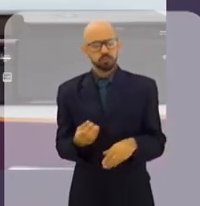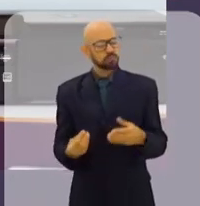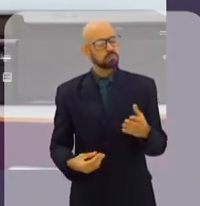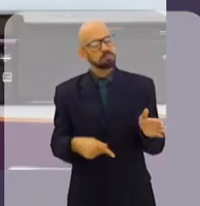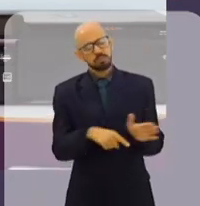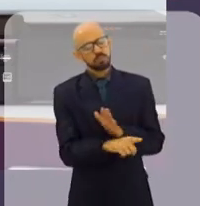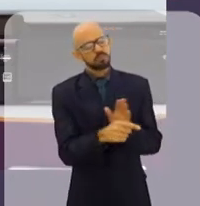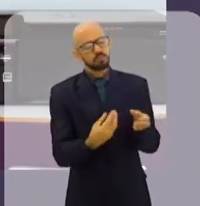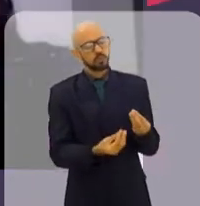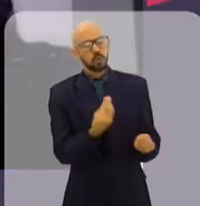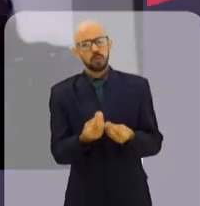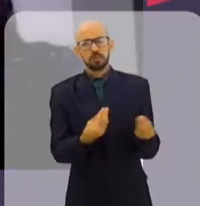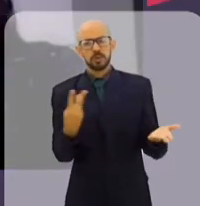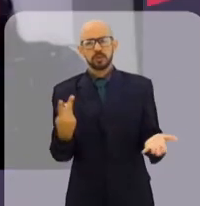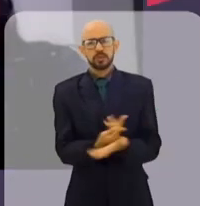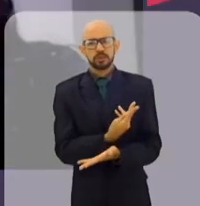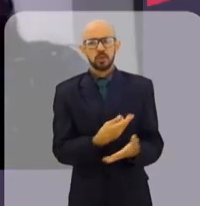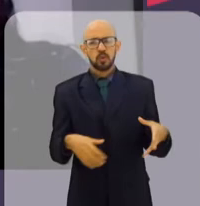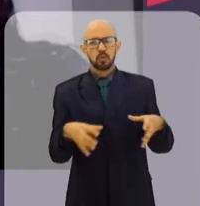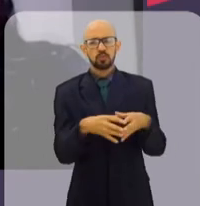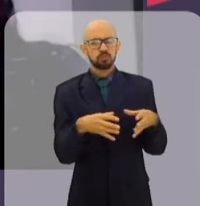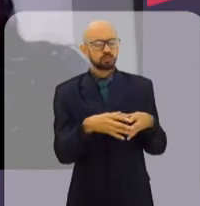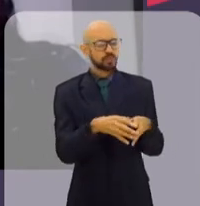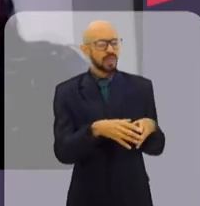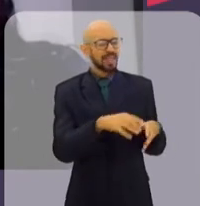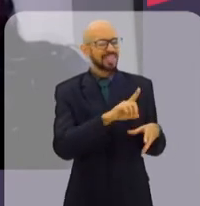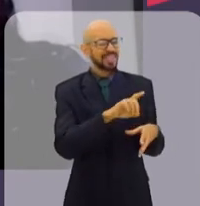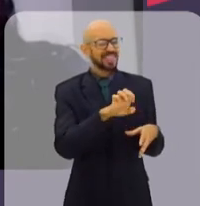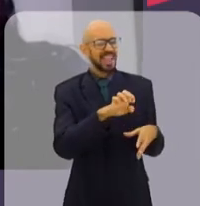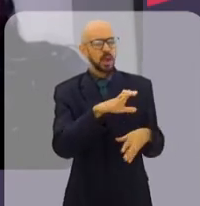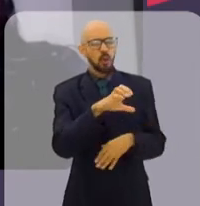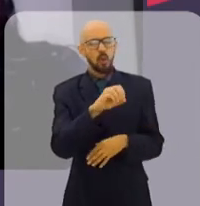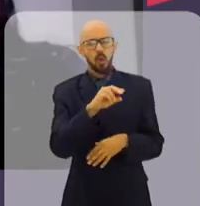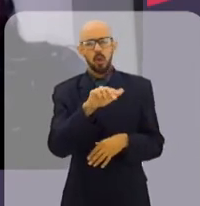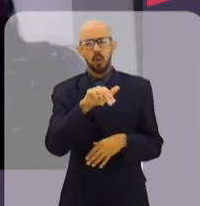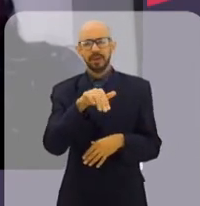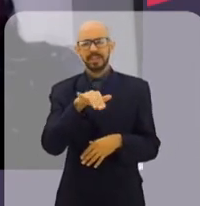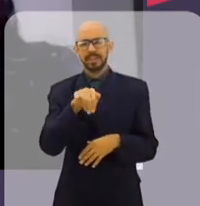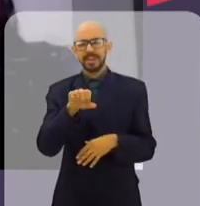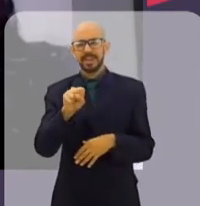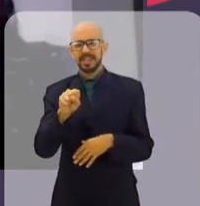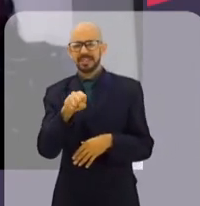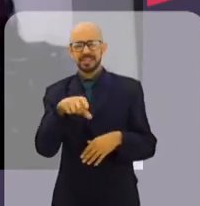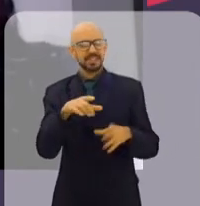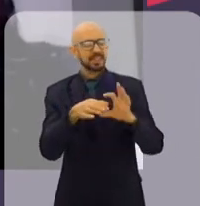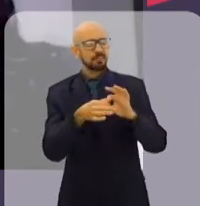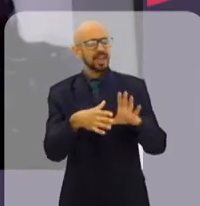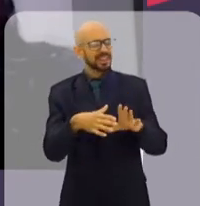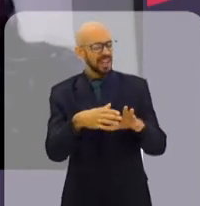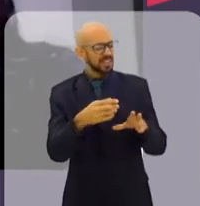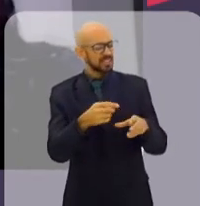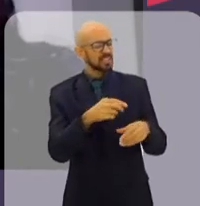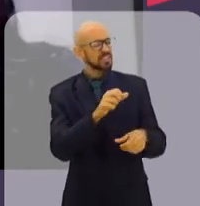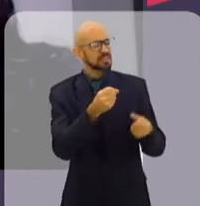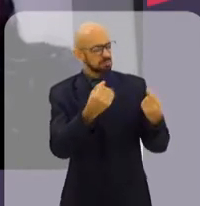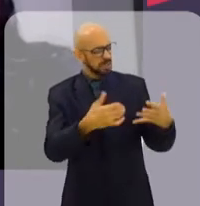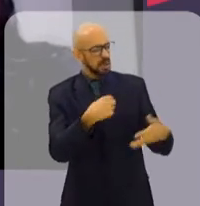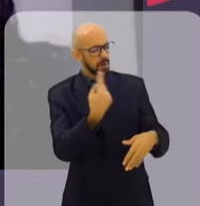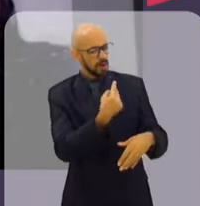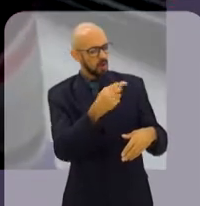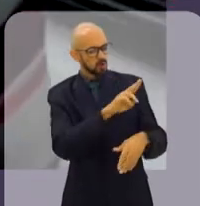o coletivo de pesquisas decoloniais e libertárias? Queria que você falasse também um pouco sobre esse nome, que eu achei muito interessante.